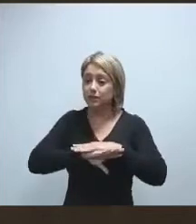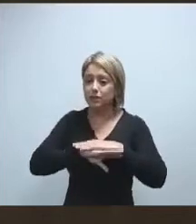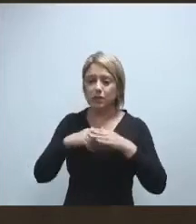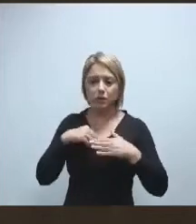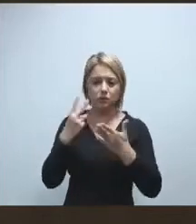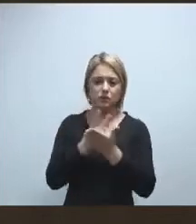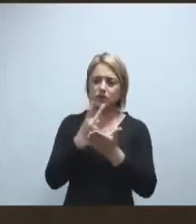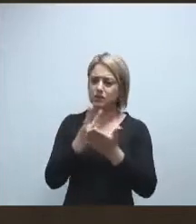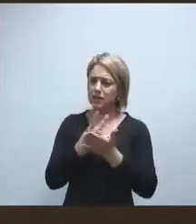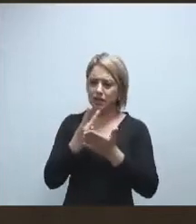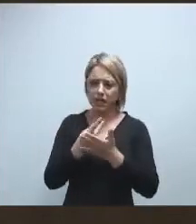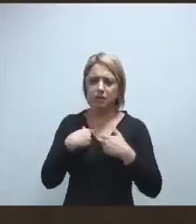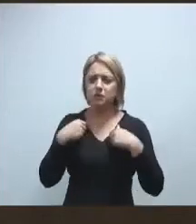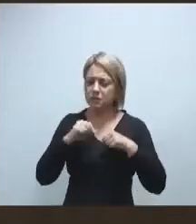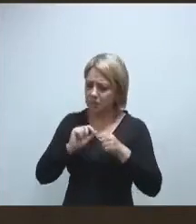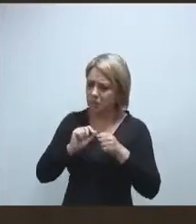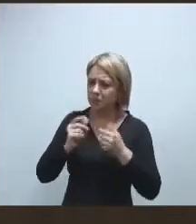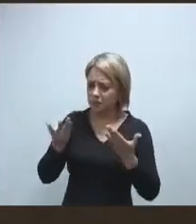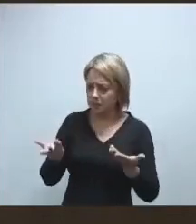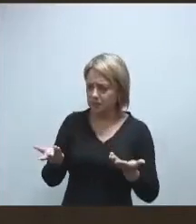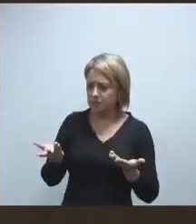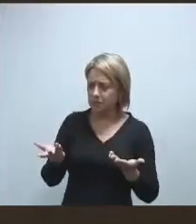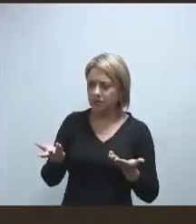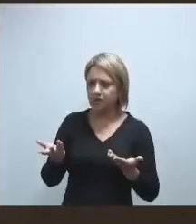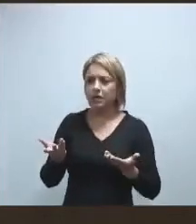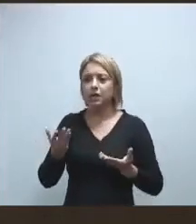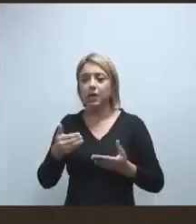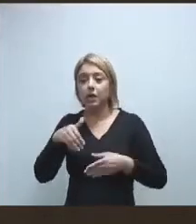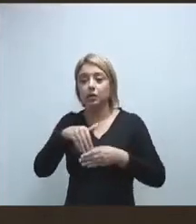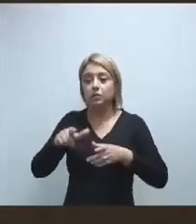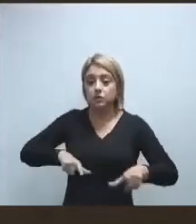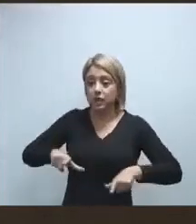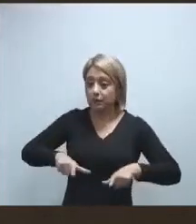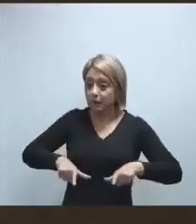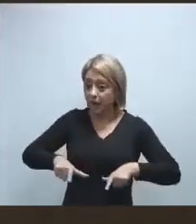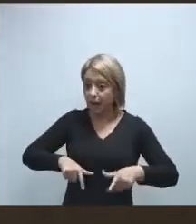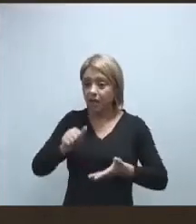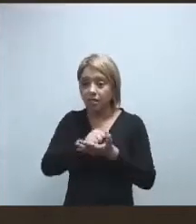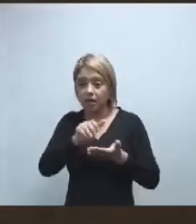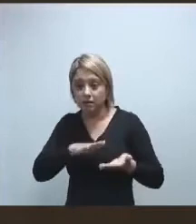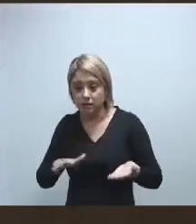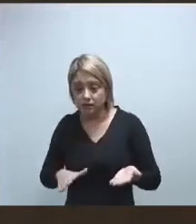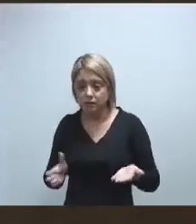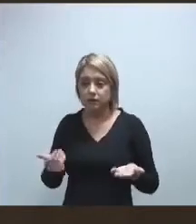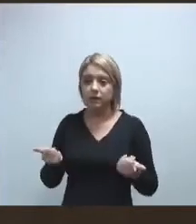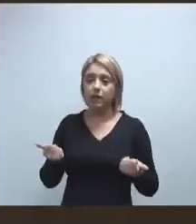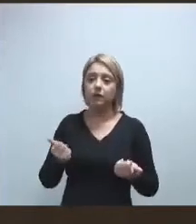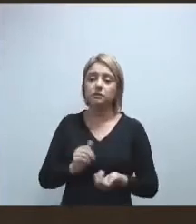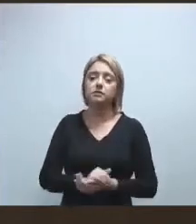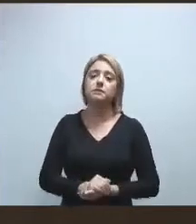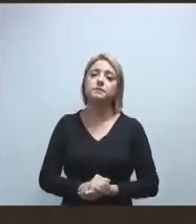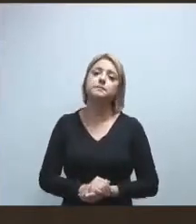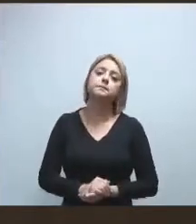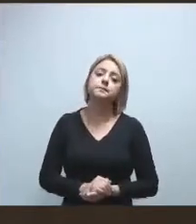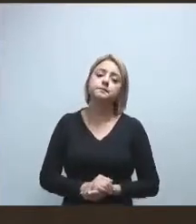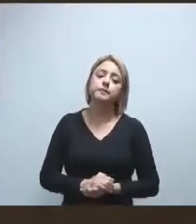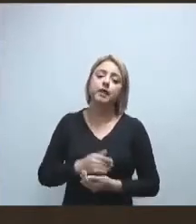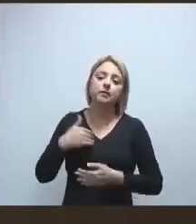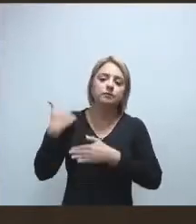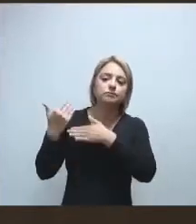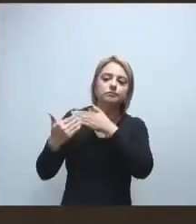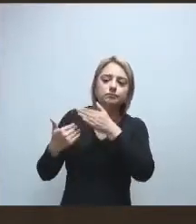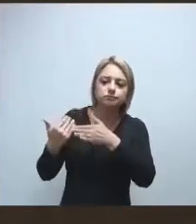erros que eventualmente eu tenha cometido nos mandatos que exerci nas atividades que tive na vida são